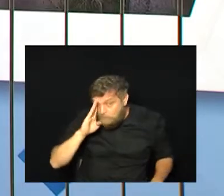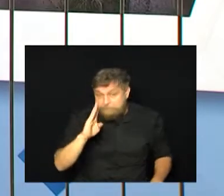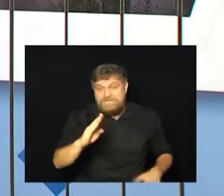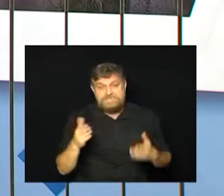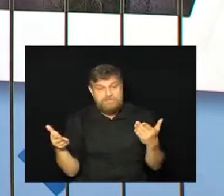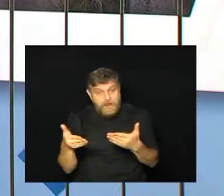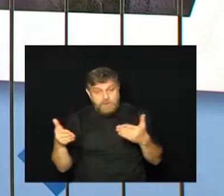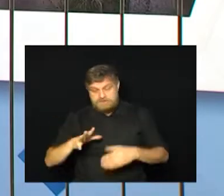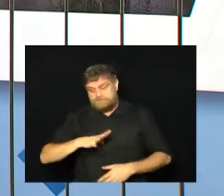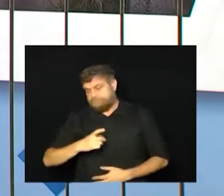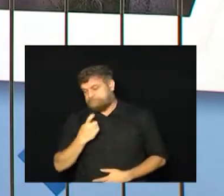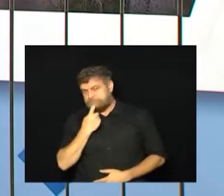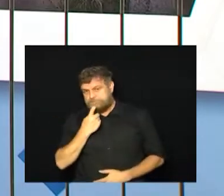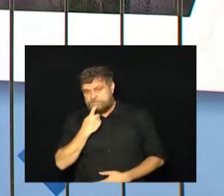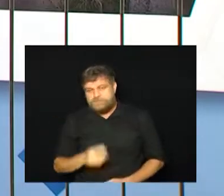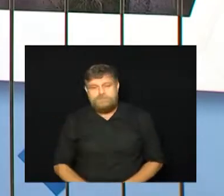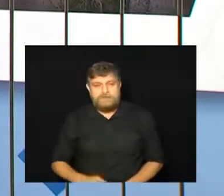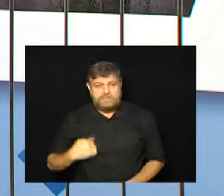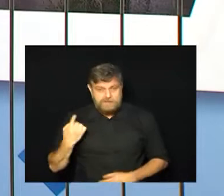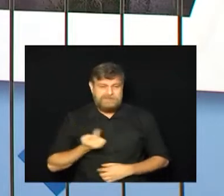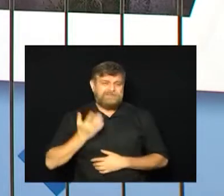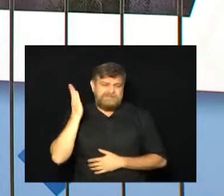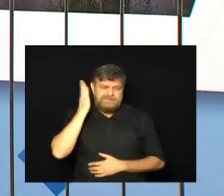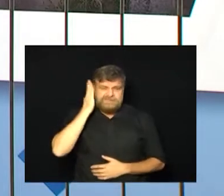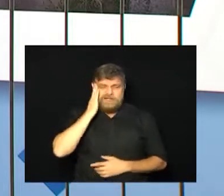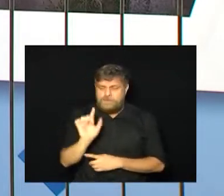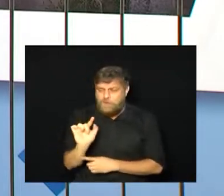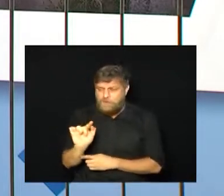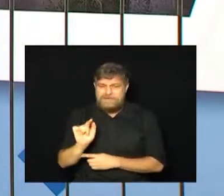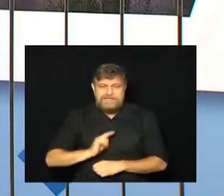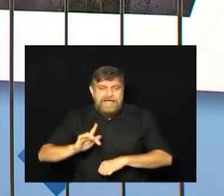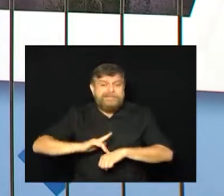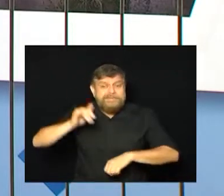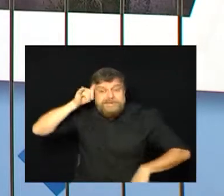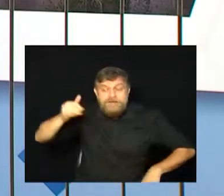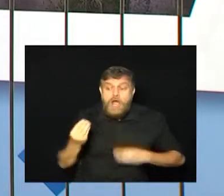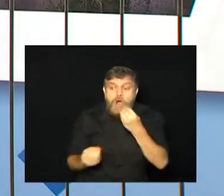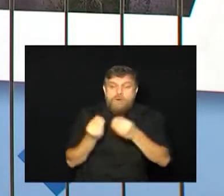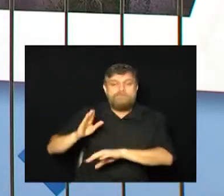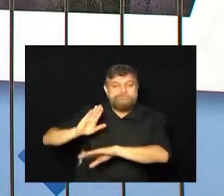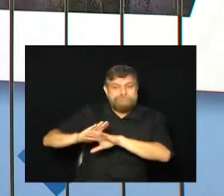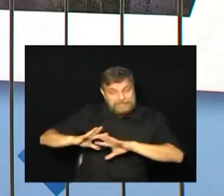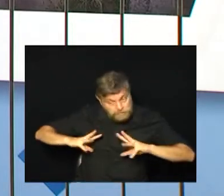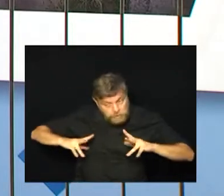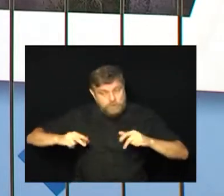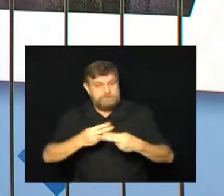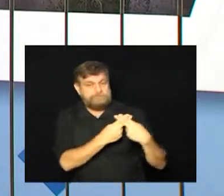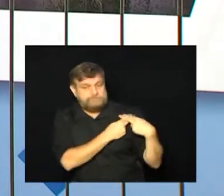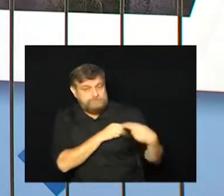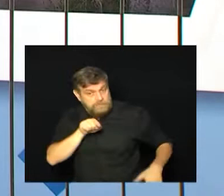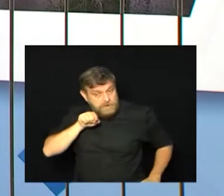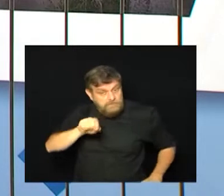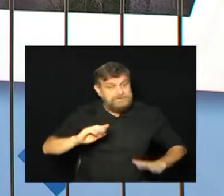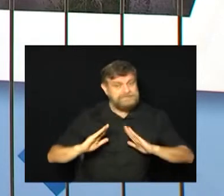aqui no município de Campinas. E a gente sabe que o combate à dengue depende de todo mundo. Por isso, você de